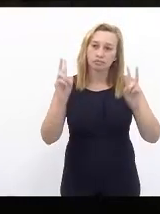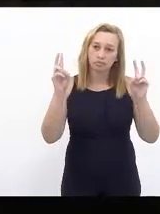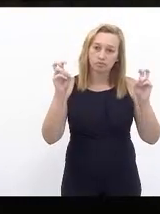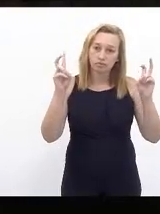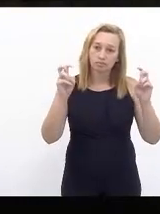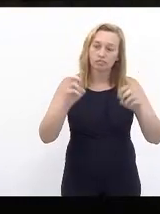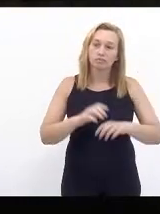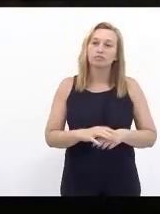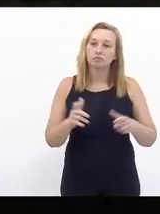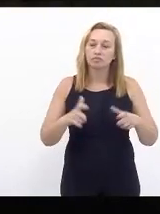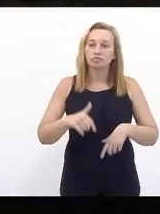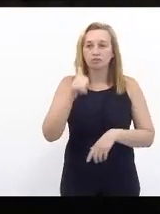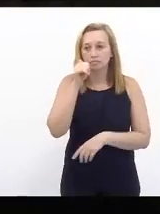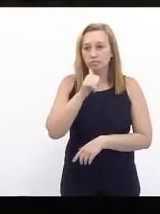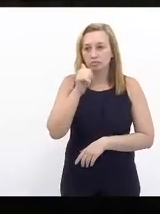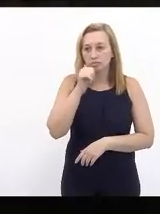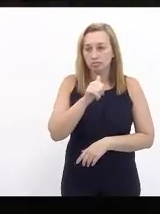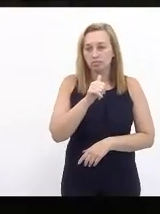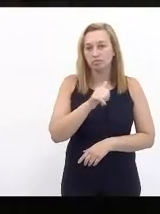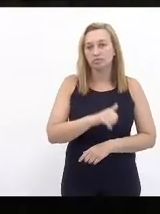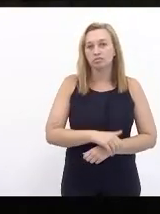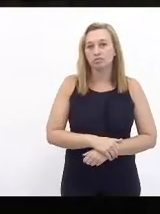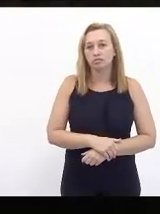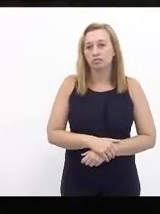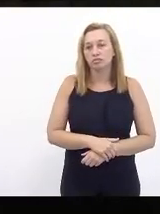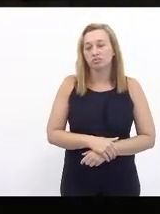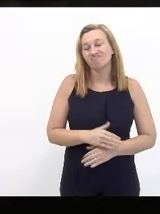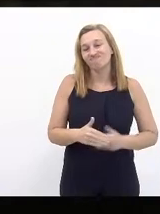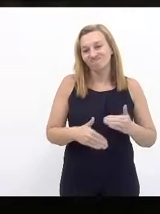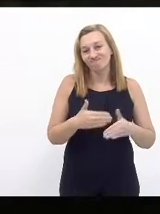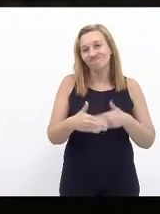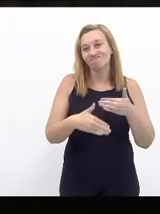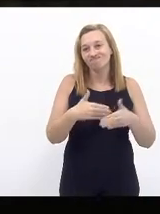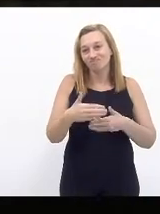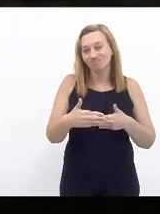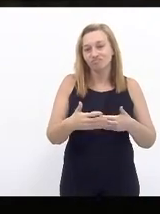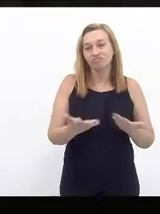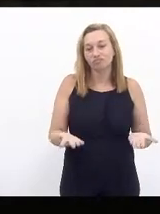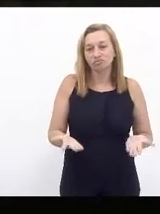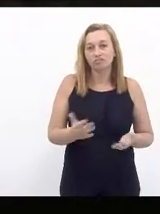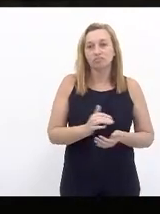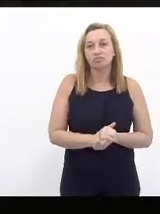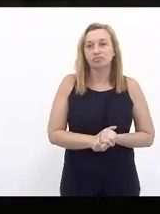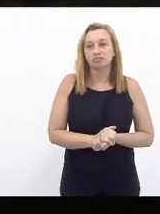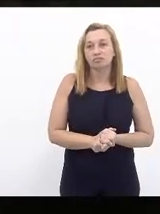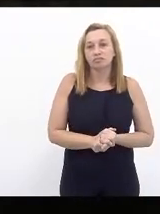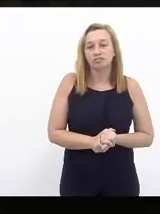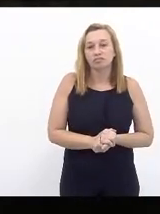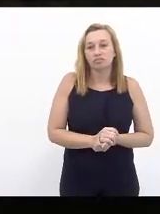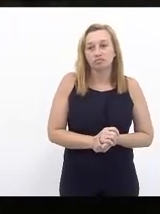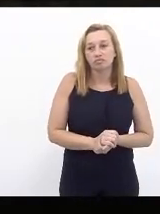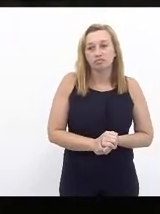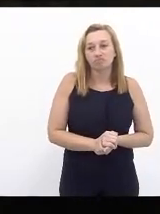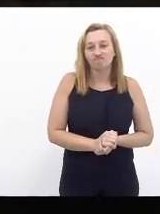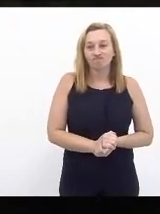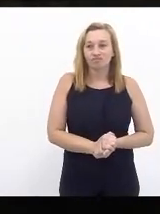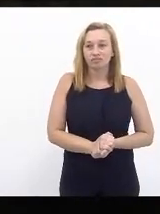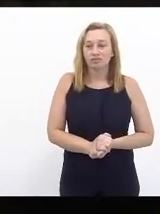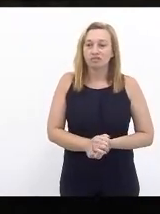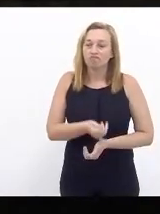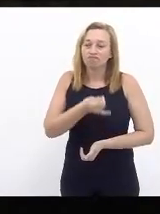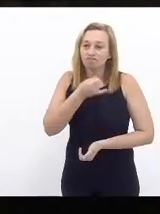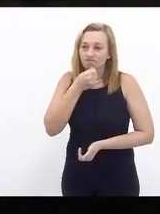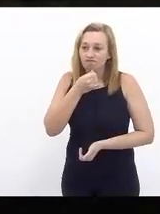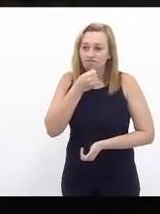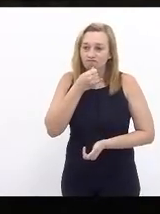situações onde as mulheres são submetidas aí a um processo, se não de degradação dos seus corpos e